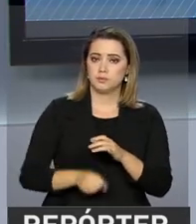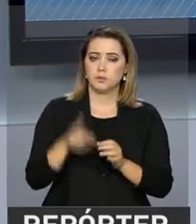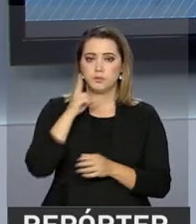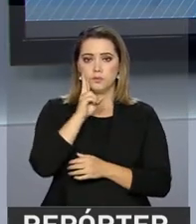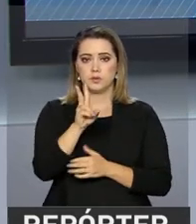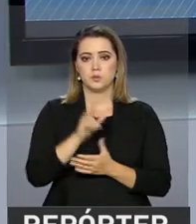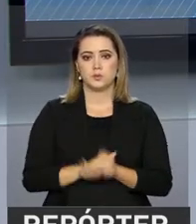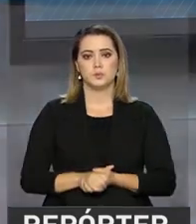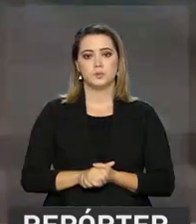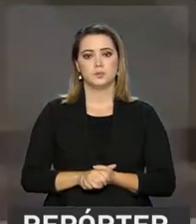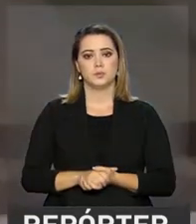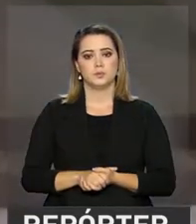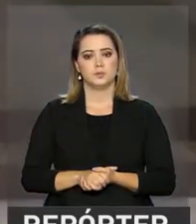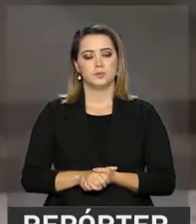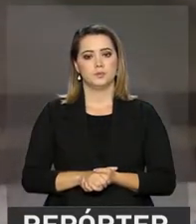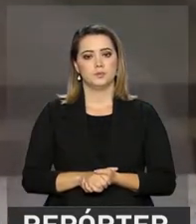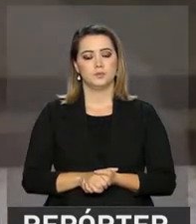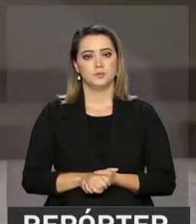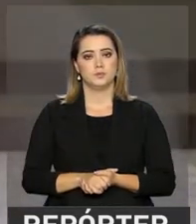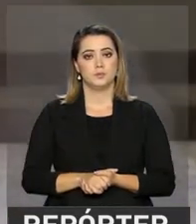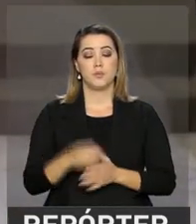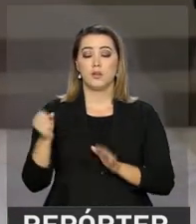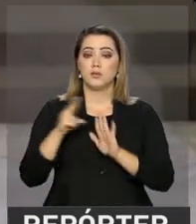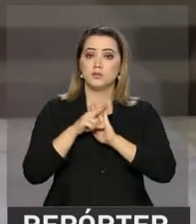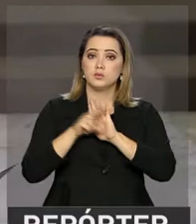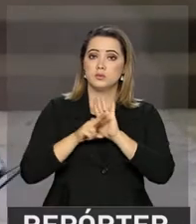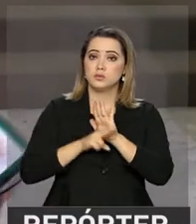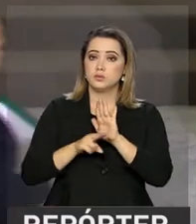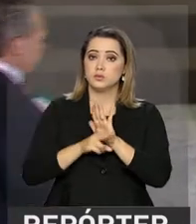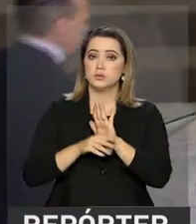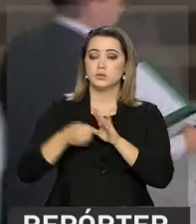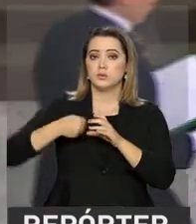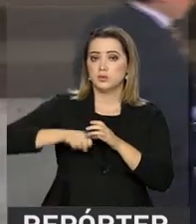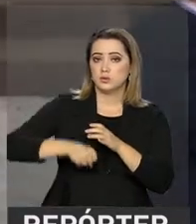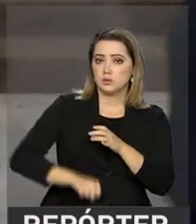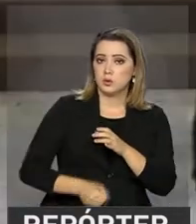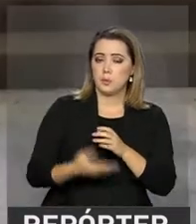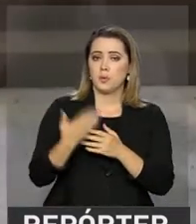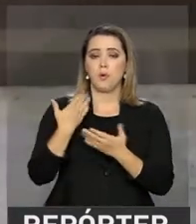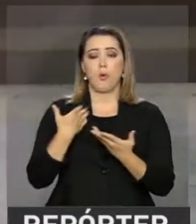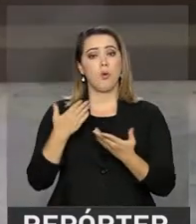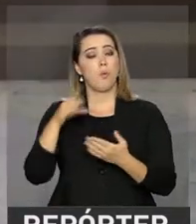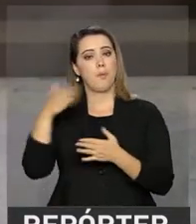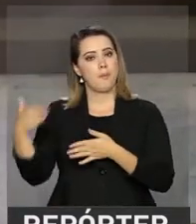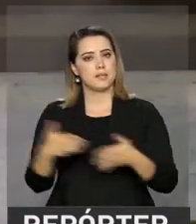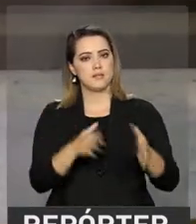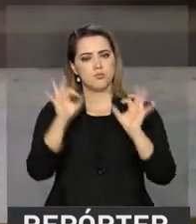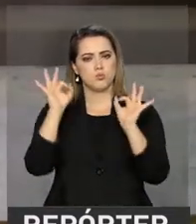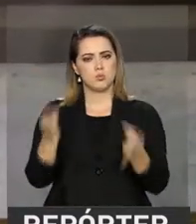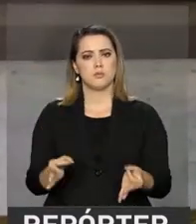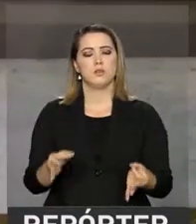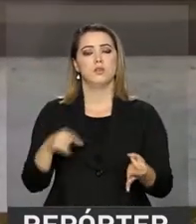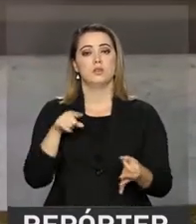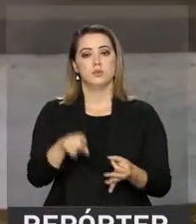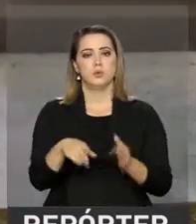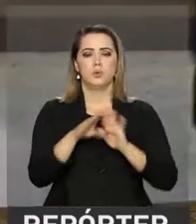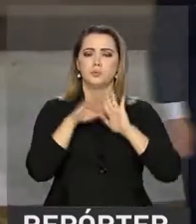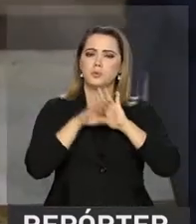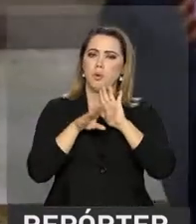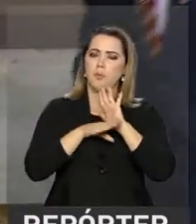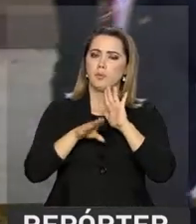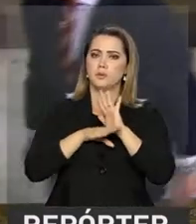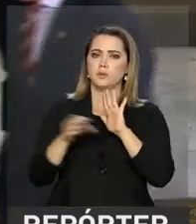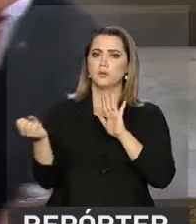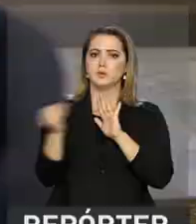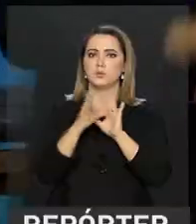companhia às novas regras para a mineração prometem colocar o brasil no século 21 o programa de revitalização